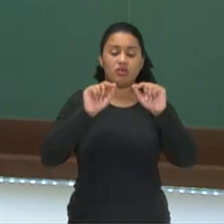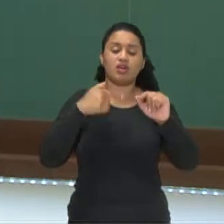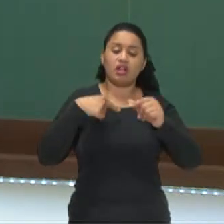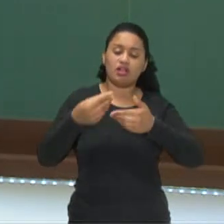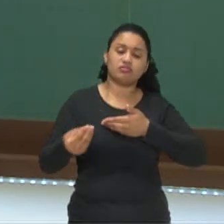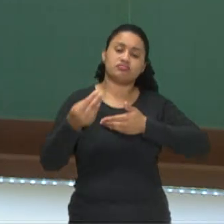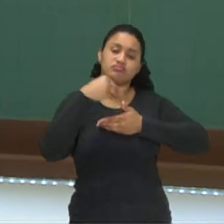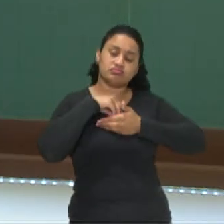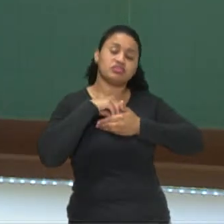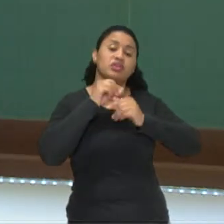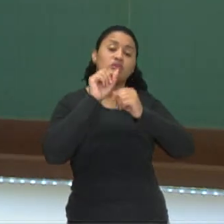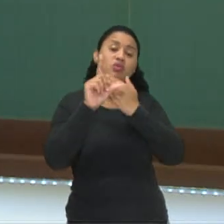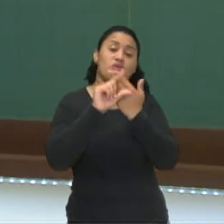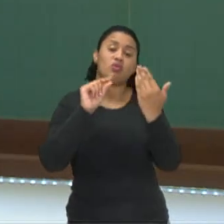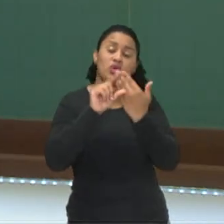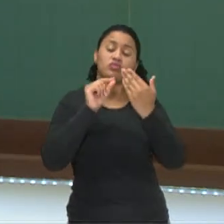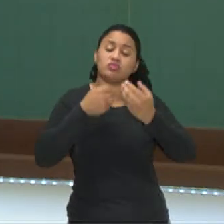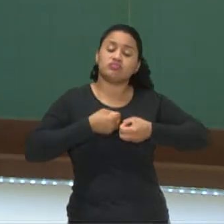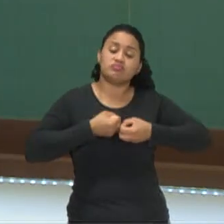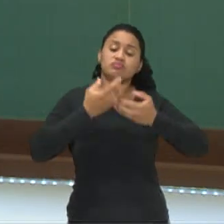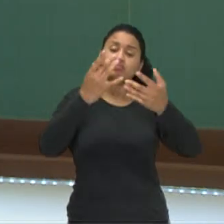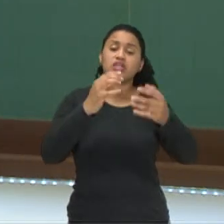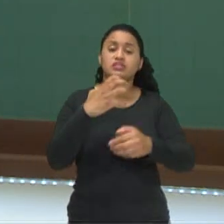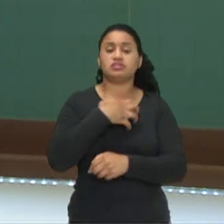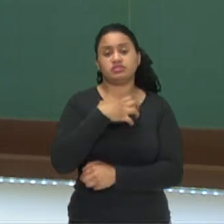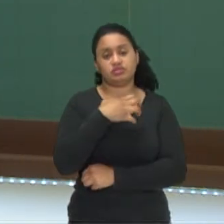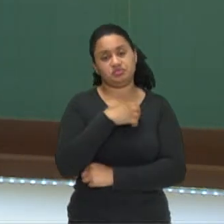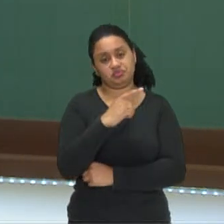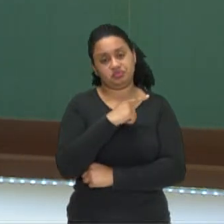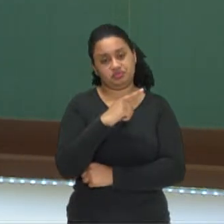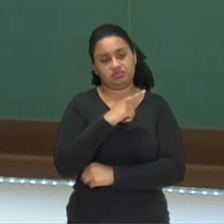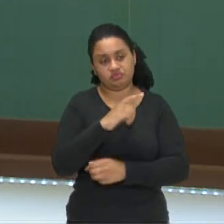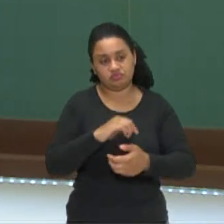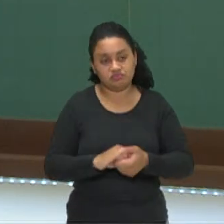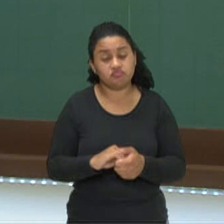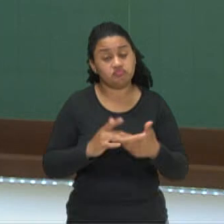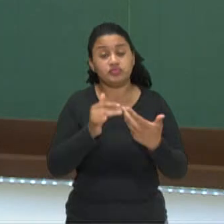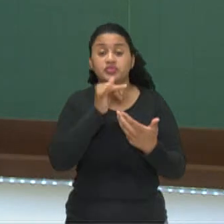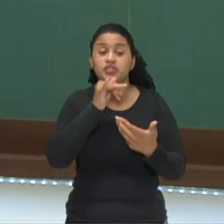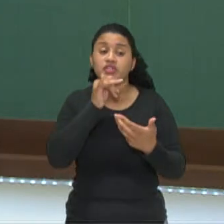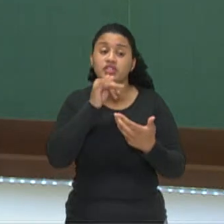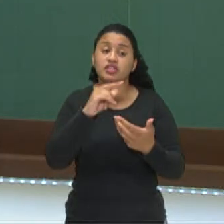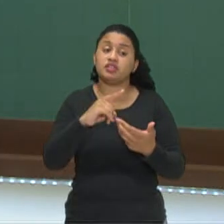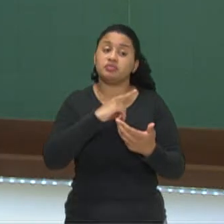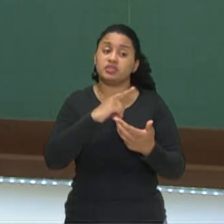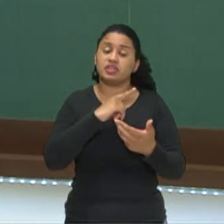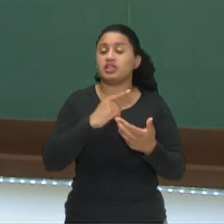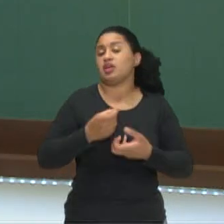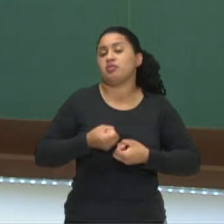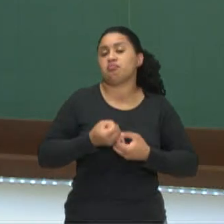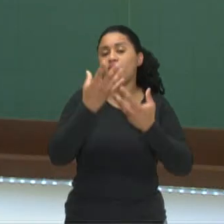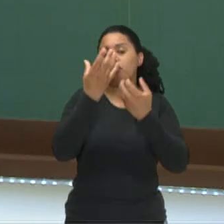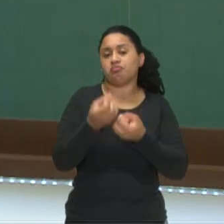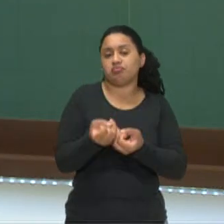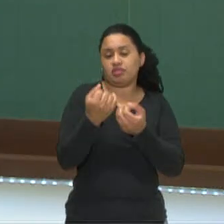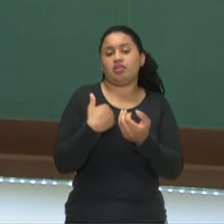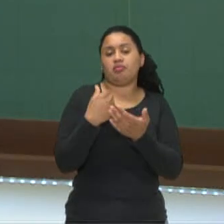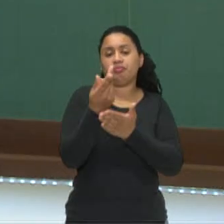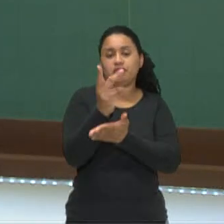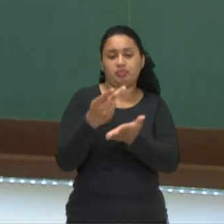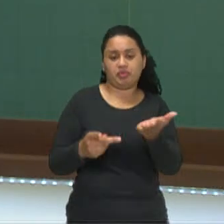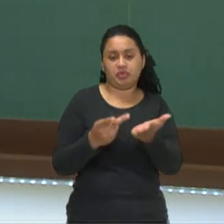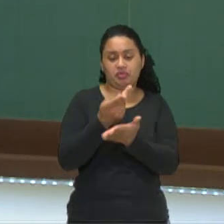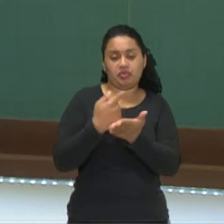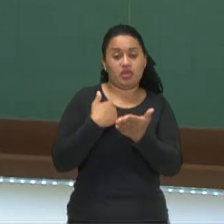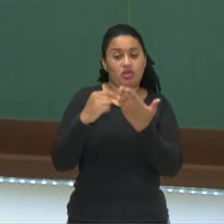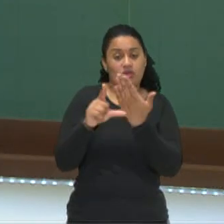subjetiva, onde o autor expressa os seus sentimentos. Um exemplo disso são os poemas, as poesias, em que o autor